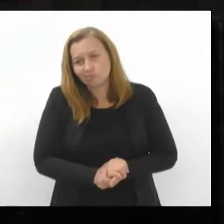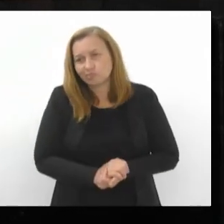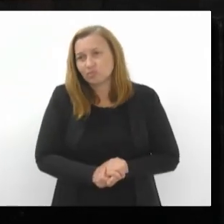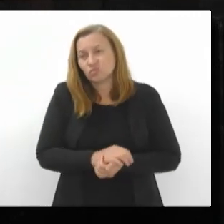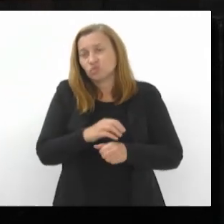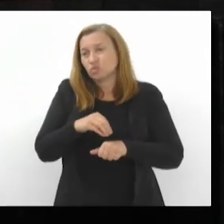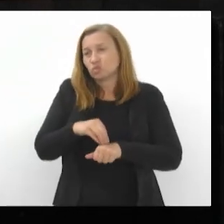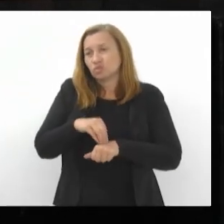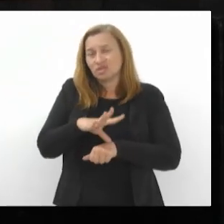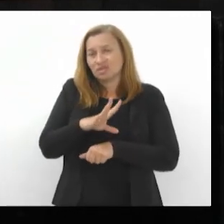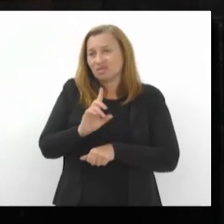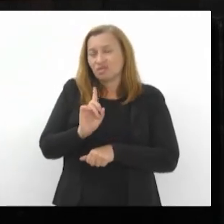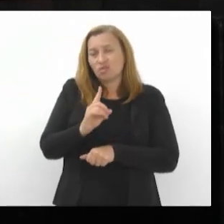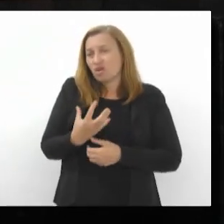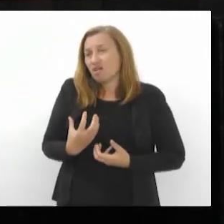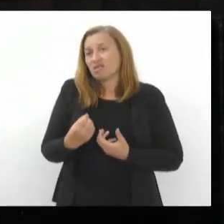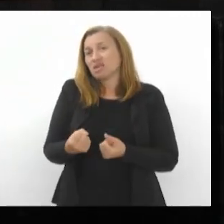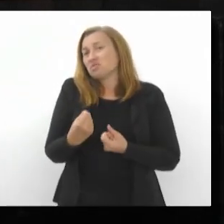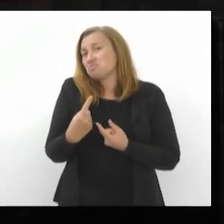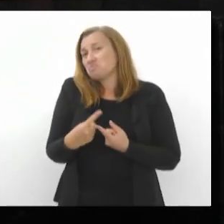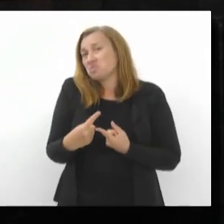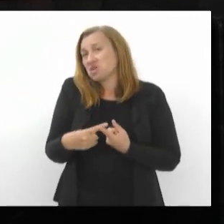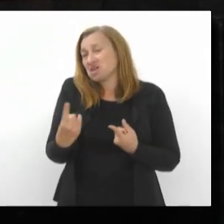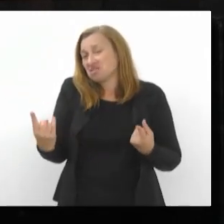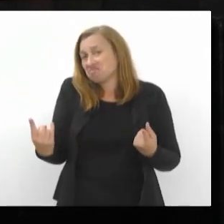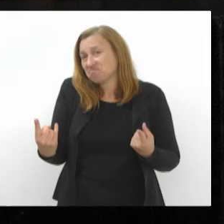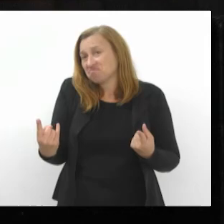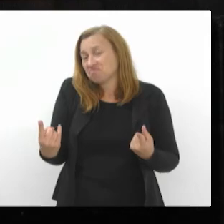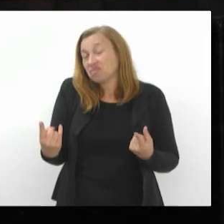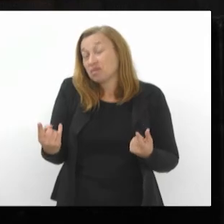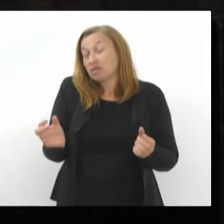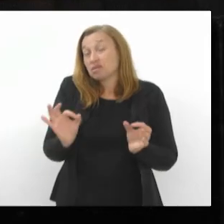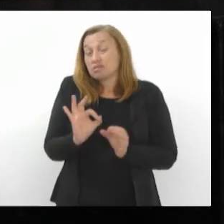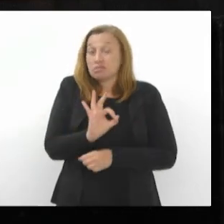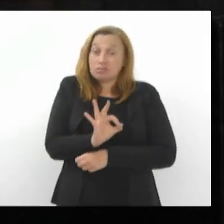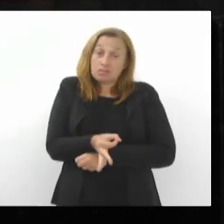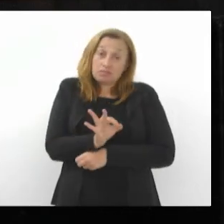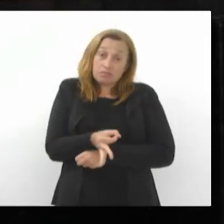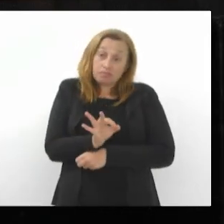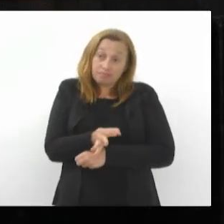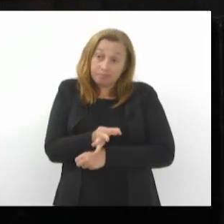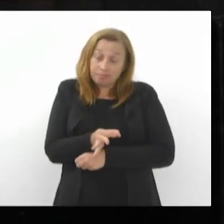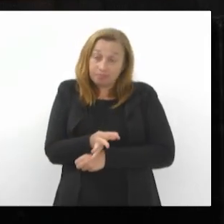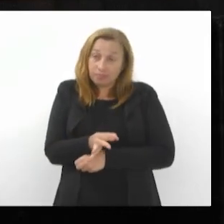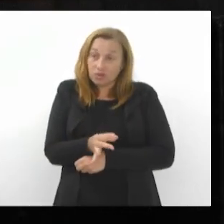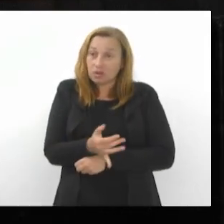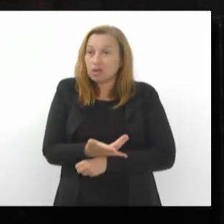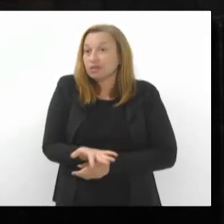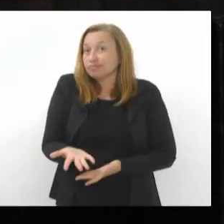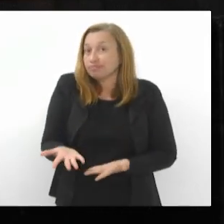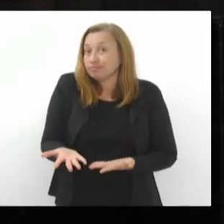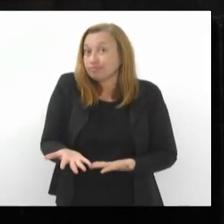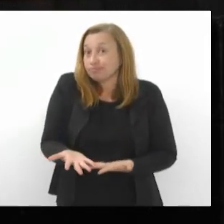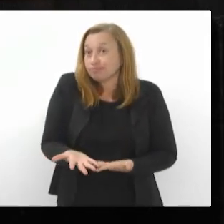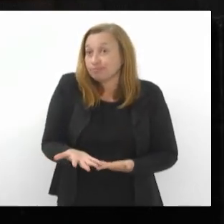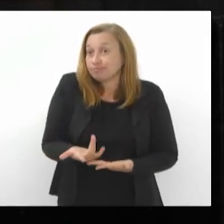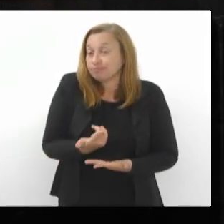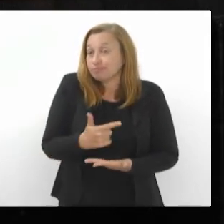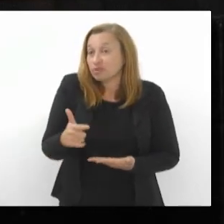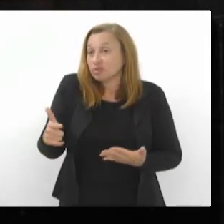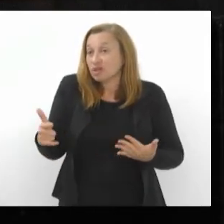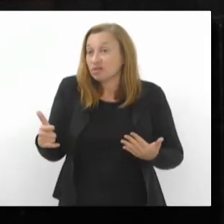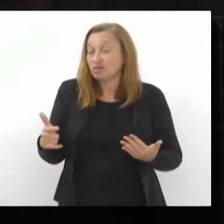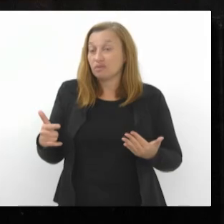não foi acatado, porque possivelmente não houve